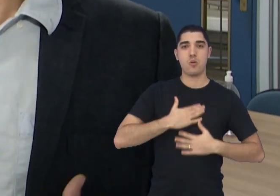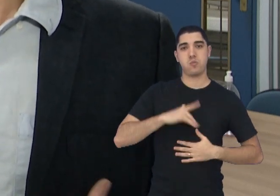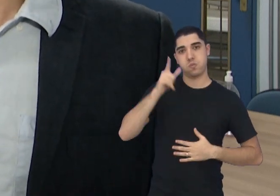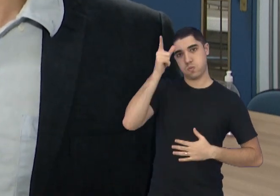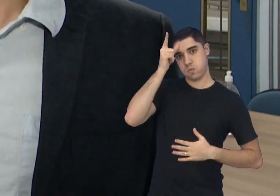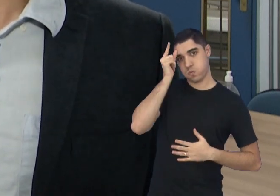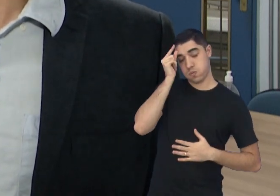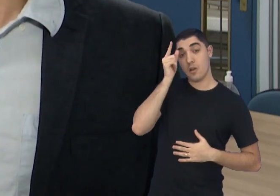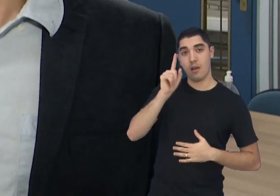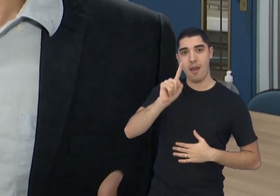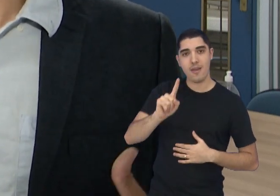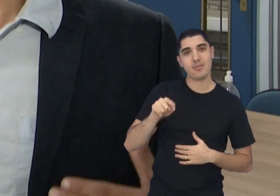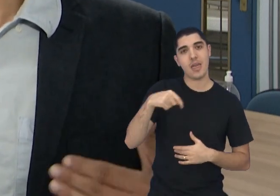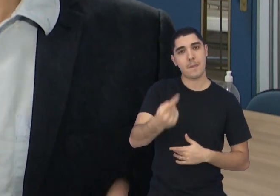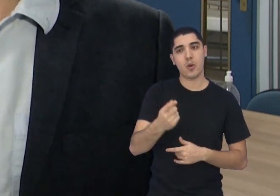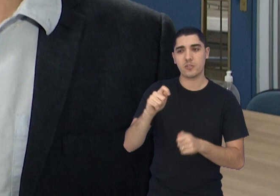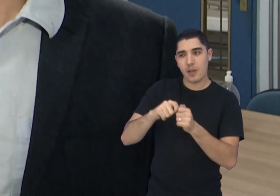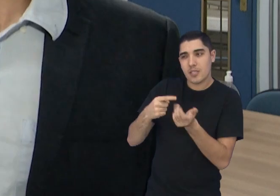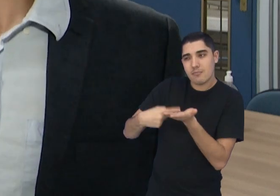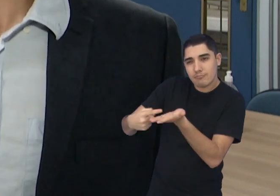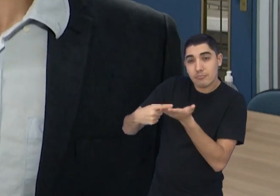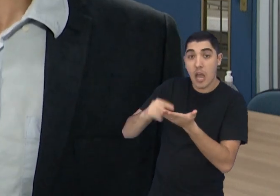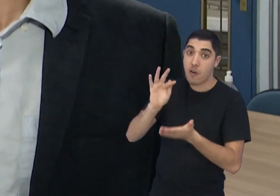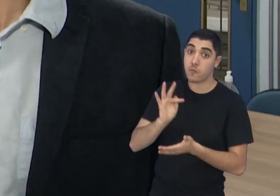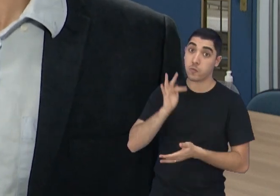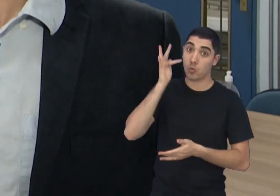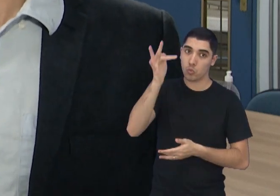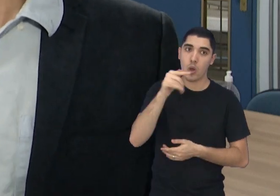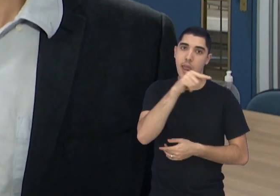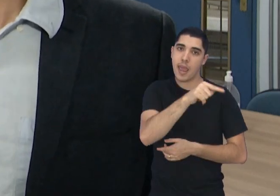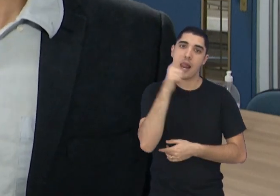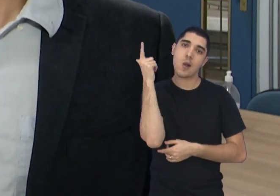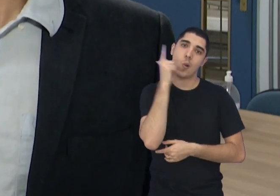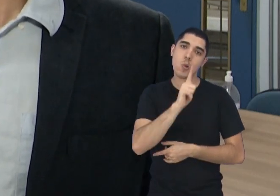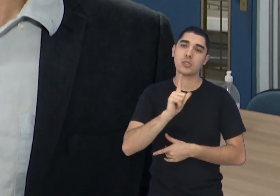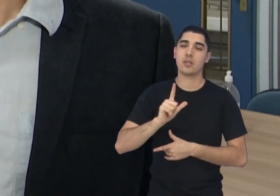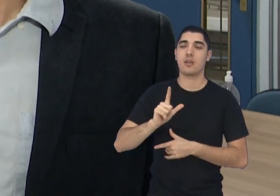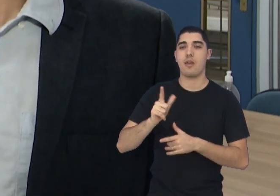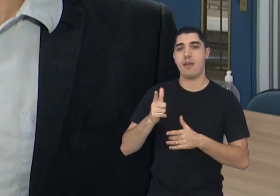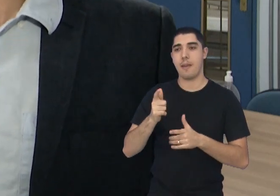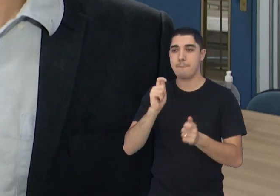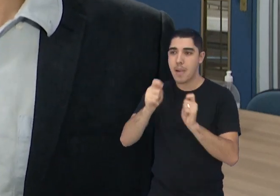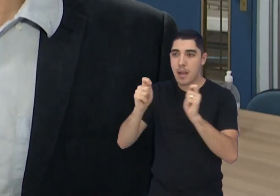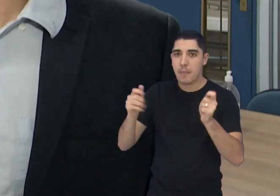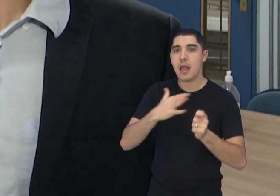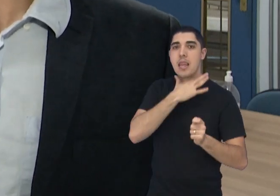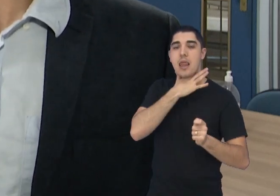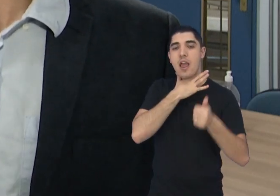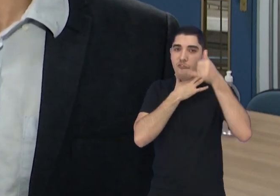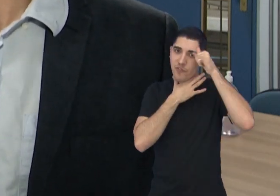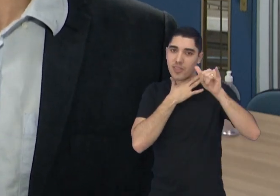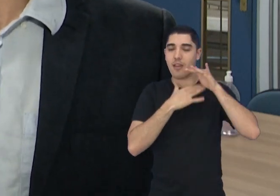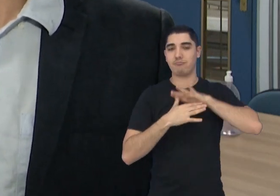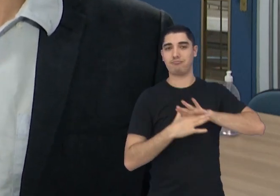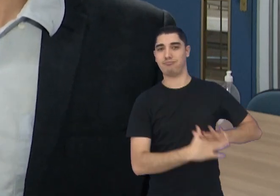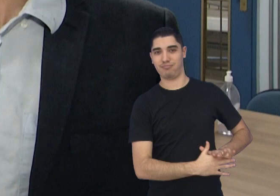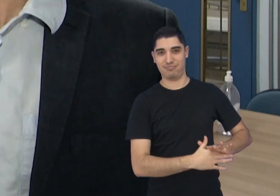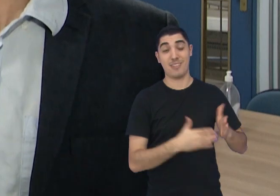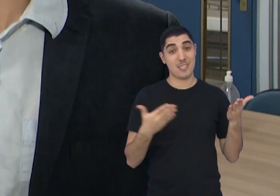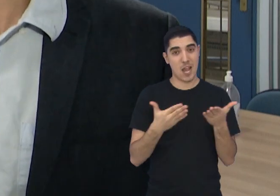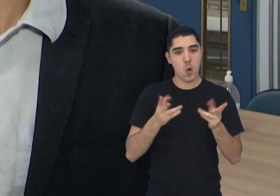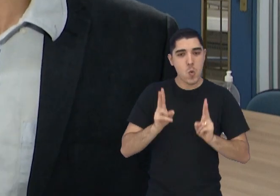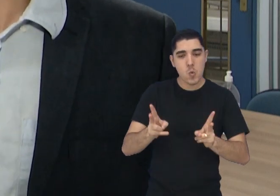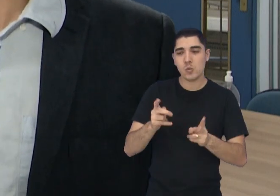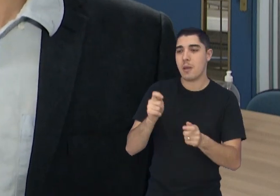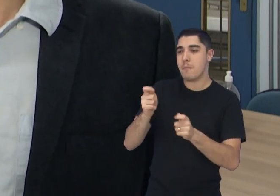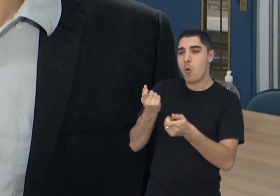e renegociar isso com os credores para que, mais para frente, ela consiga retomar essa capacidade de pagamento, essa capacidade de